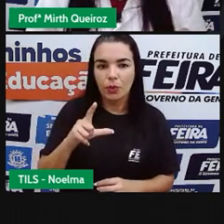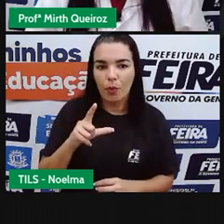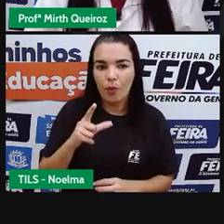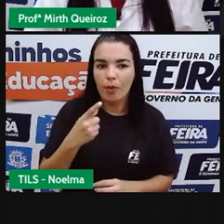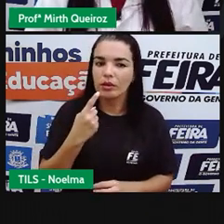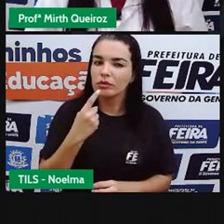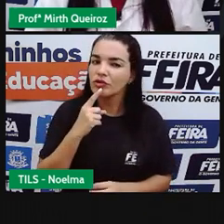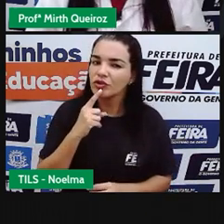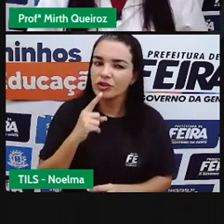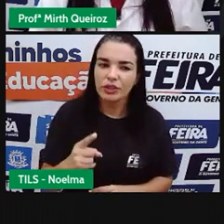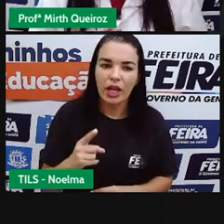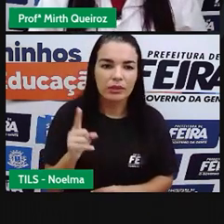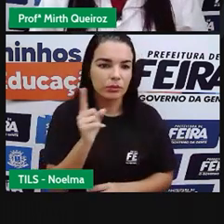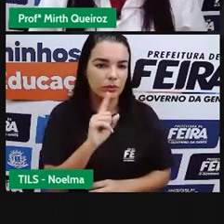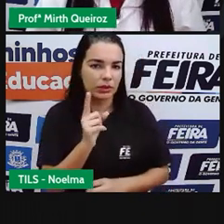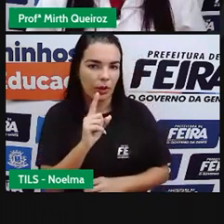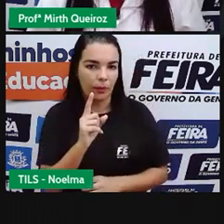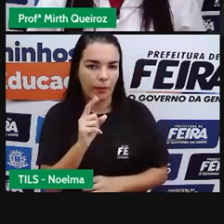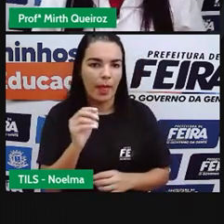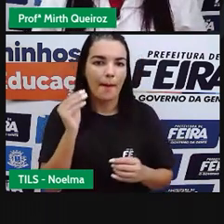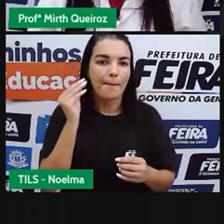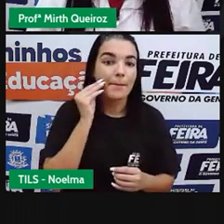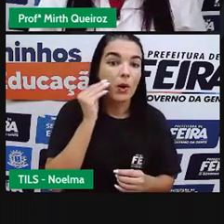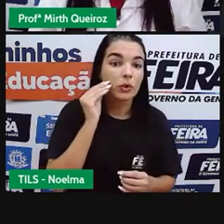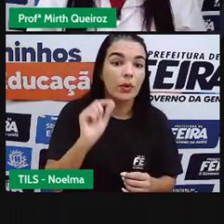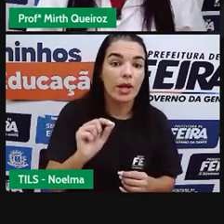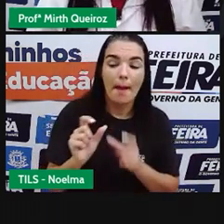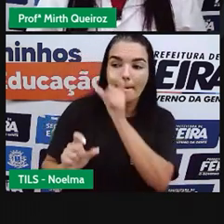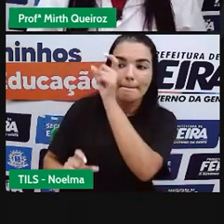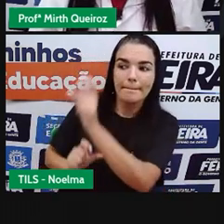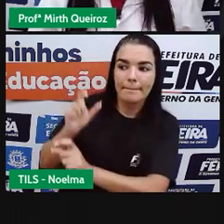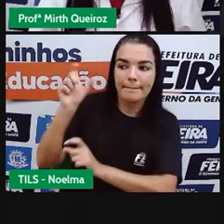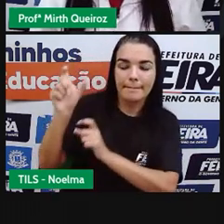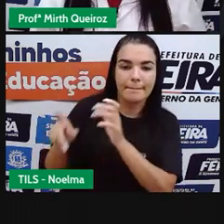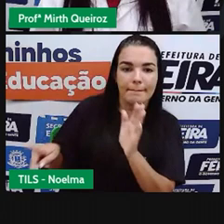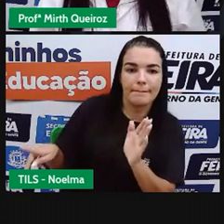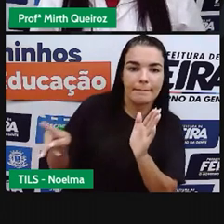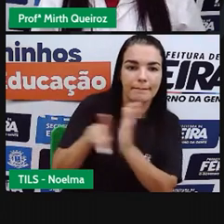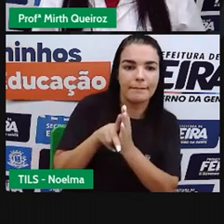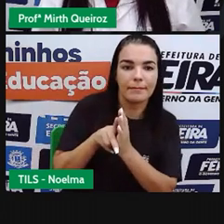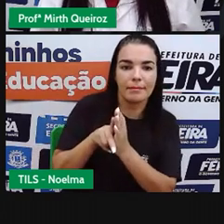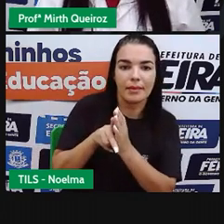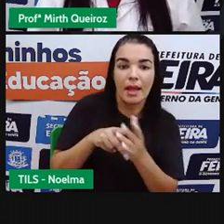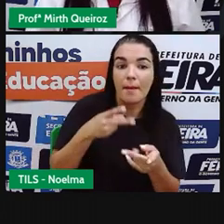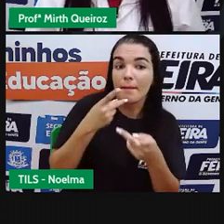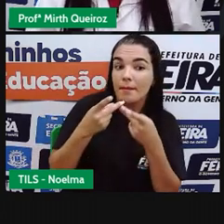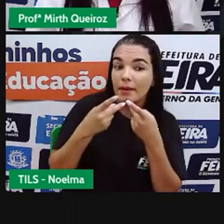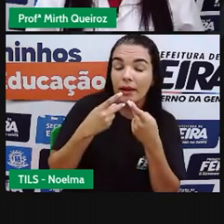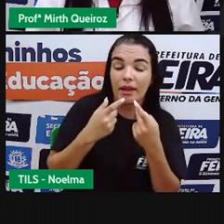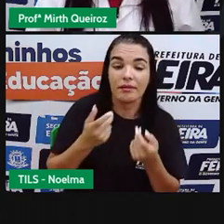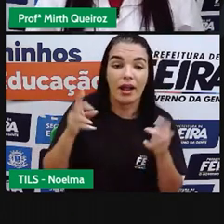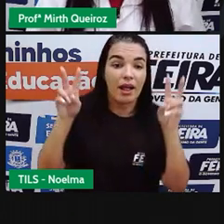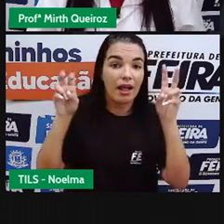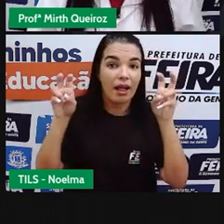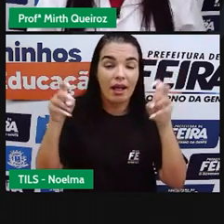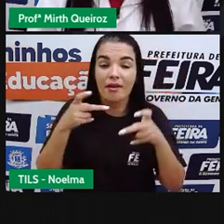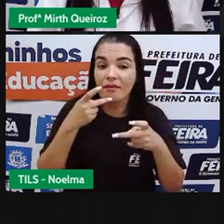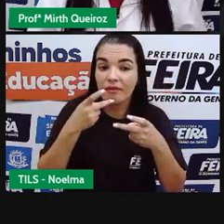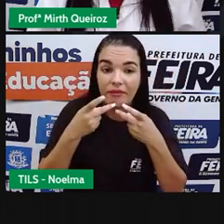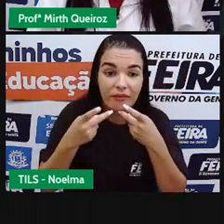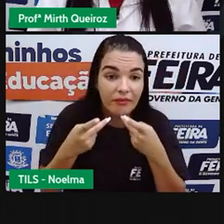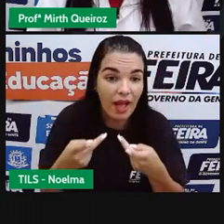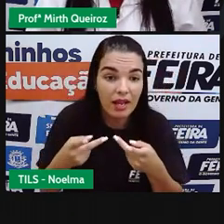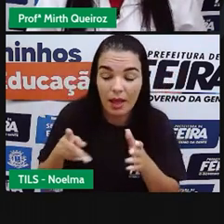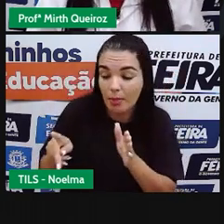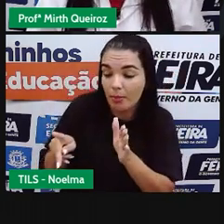falas. É a reprodução exata de suas palavras. Por exemplo, o anjo disse a Deus, Senhor, encontrei a estrela